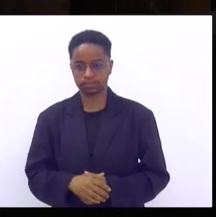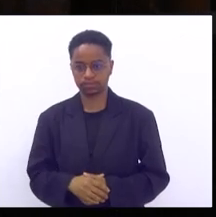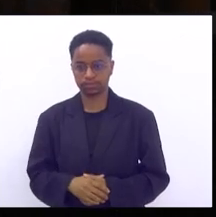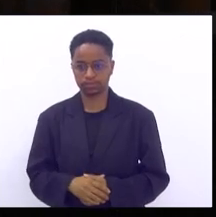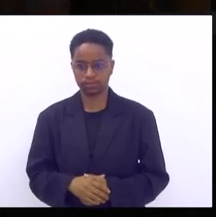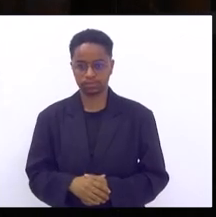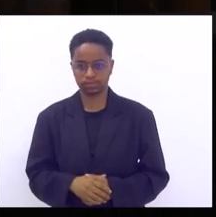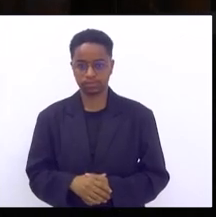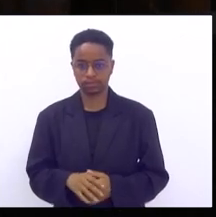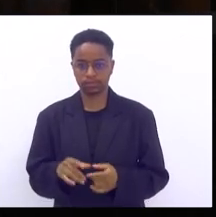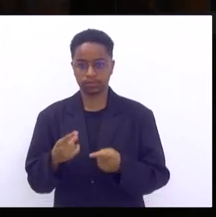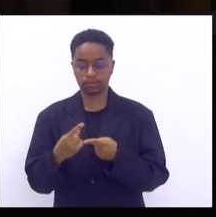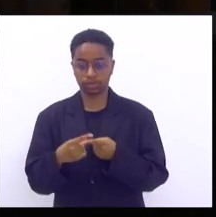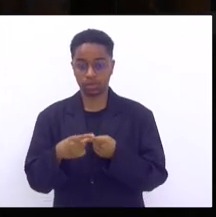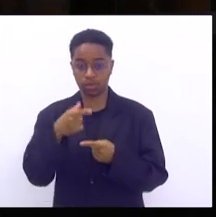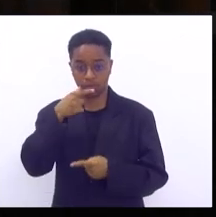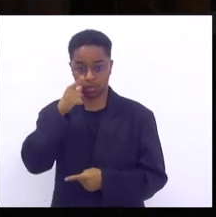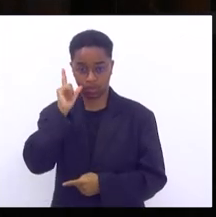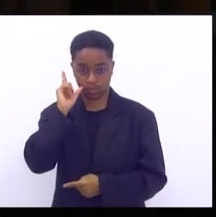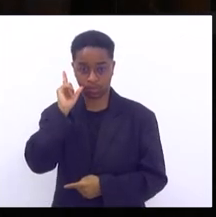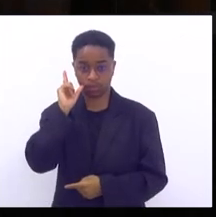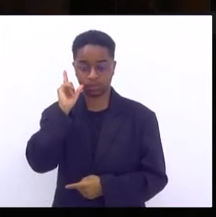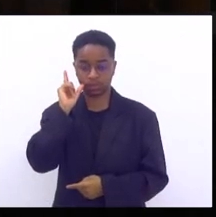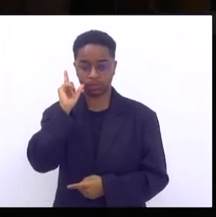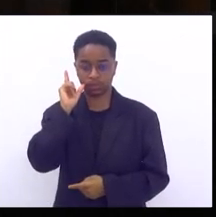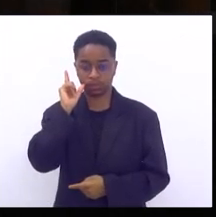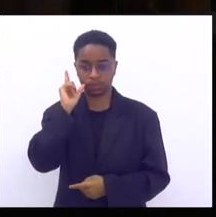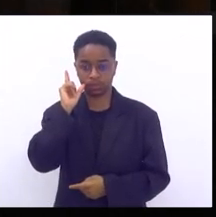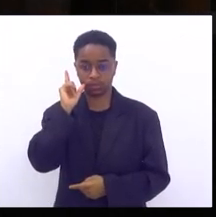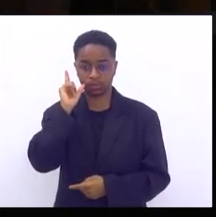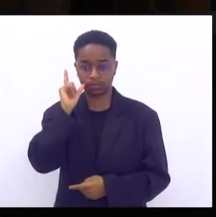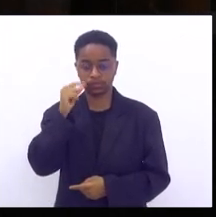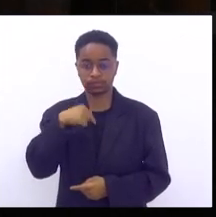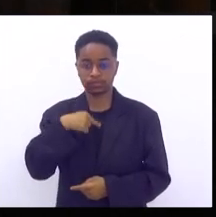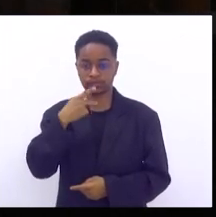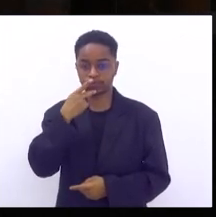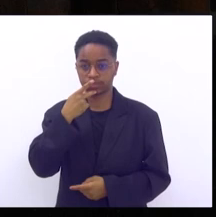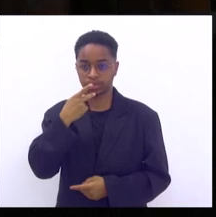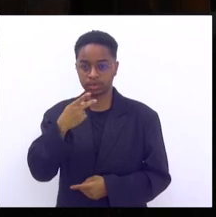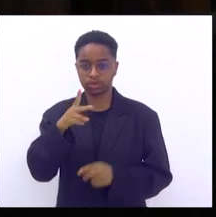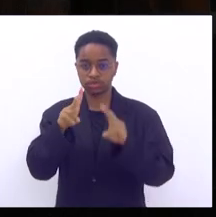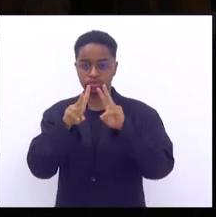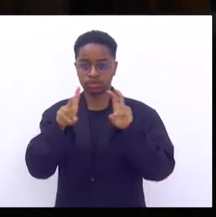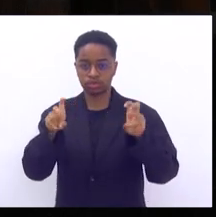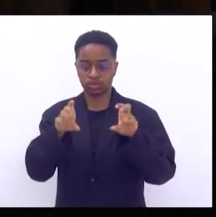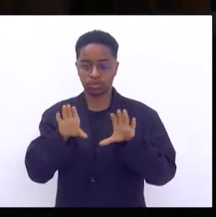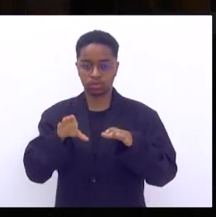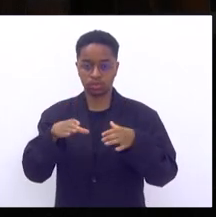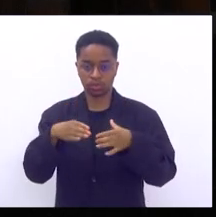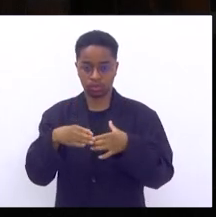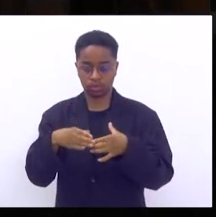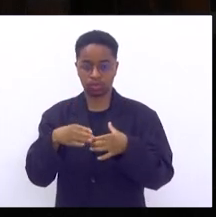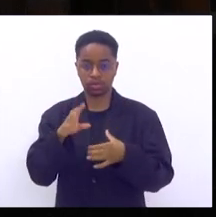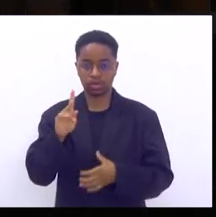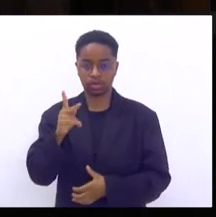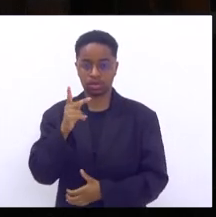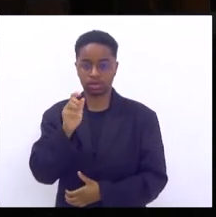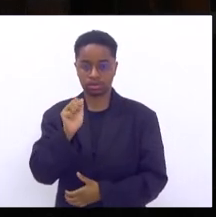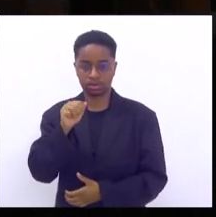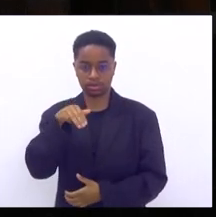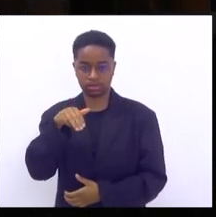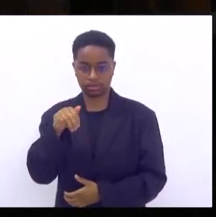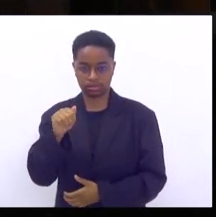Ontem me referi aqui o atentado do grupo terrorista Hamas,